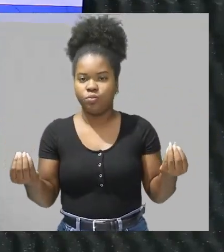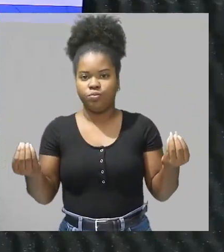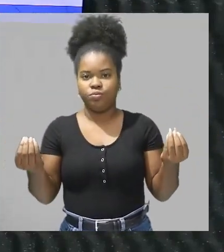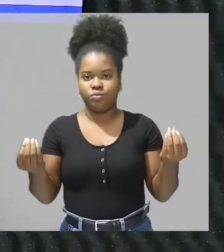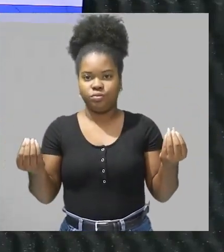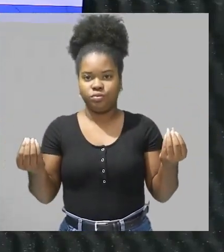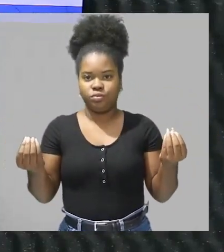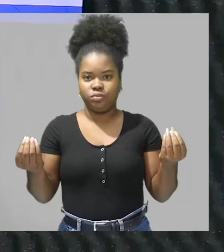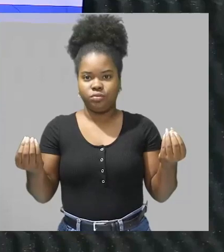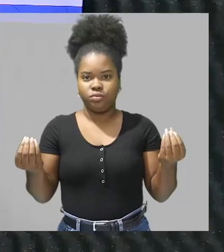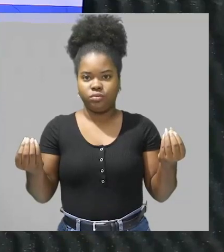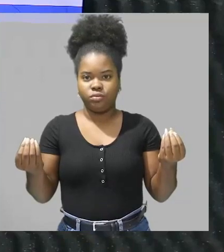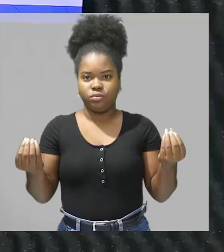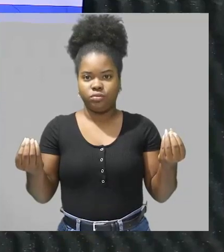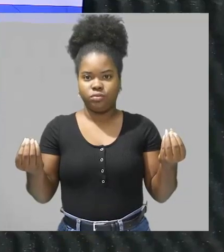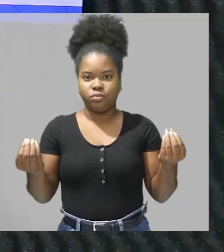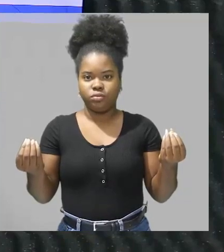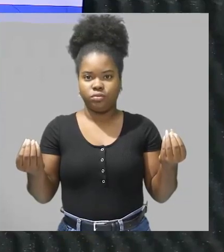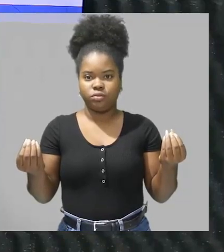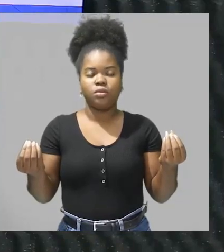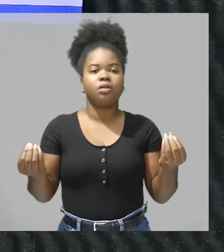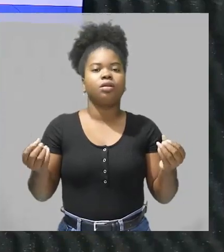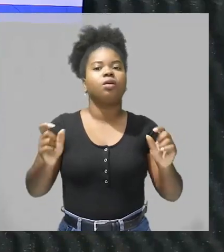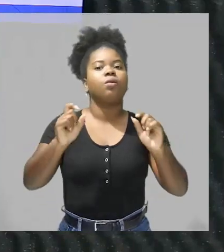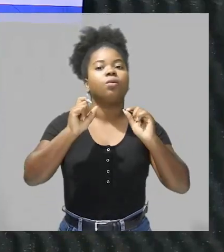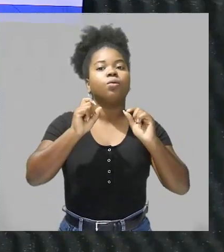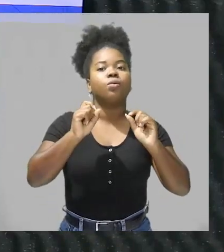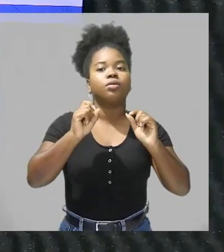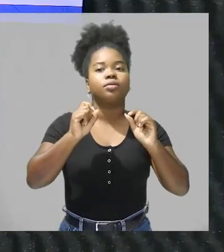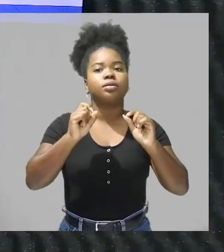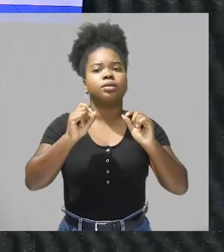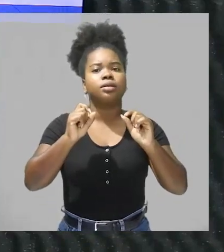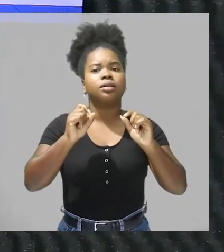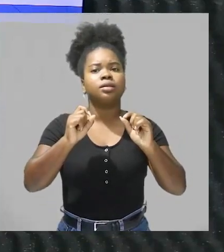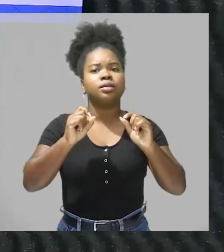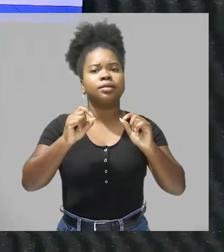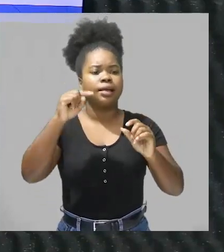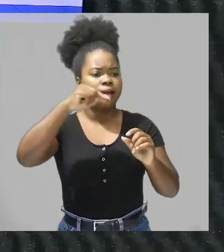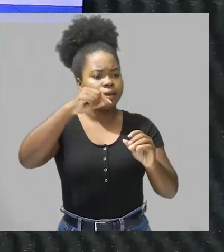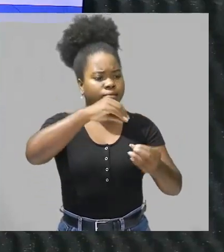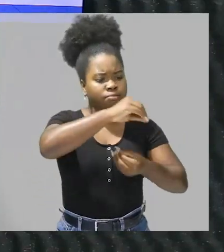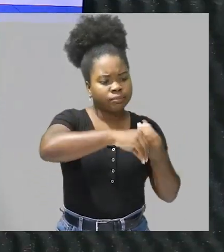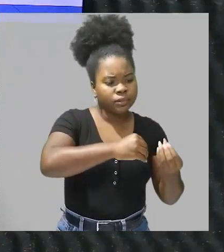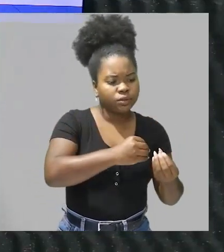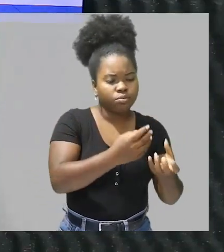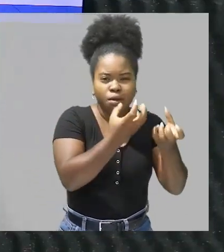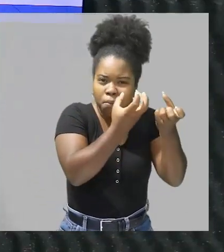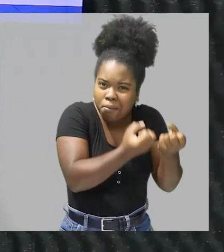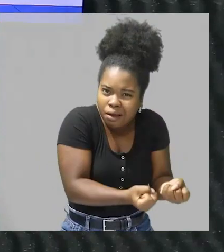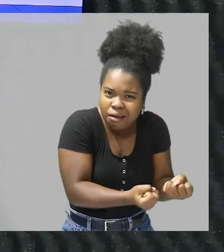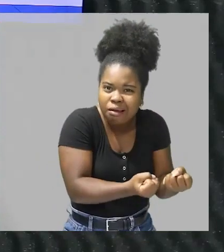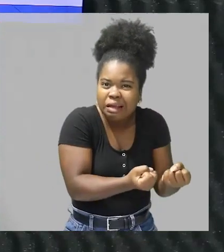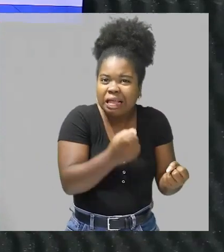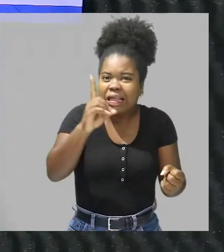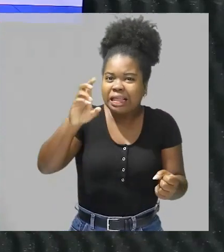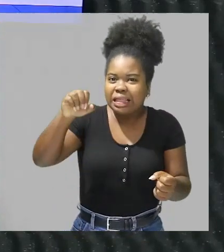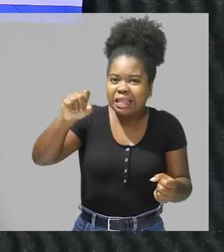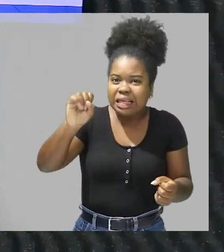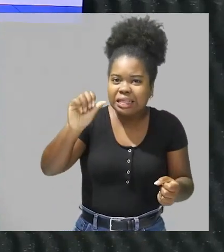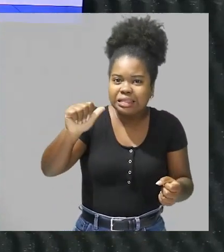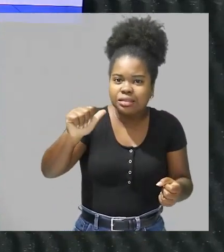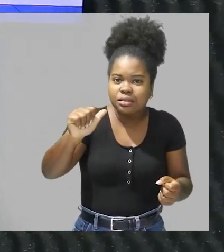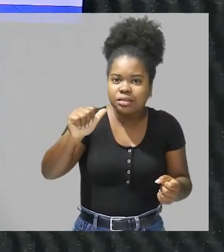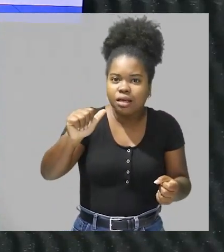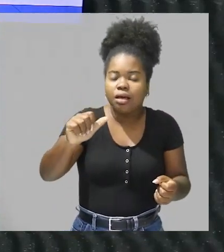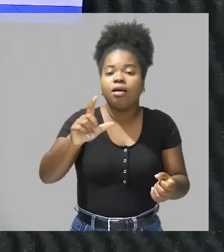se separar Ok E aí aquela substâncias mais densas elas vão para o